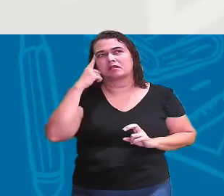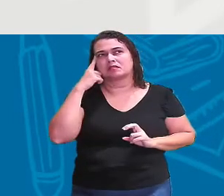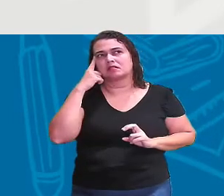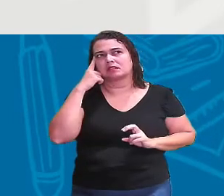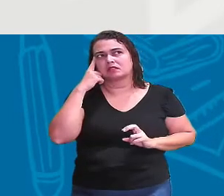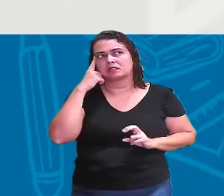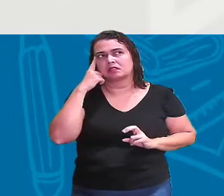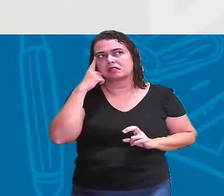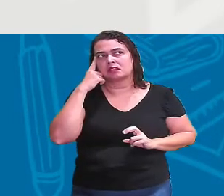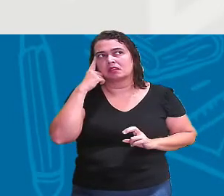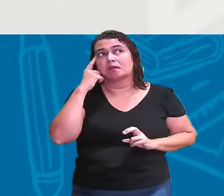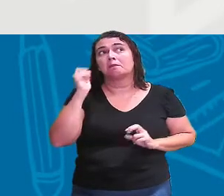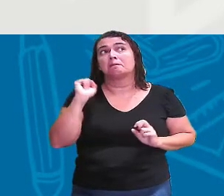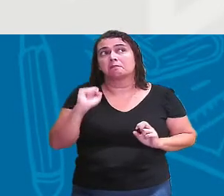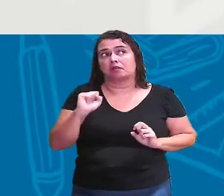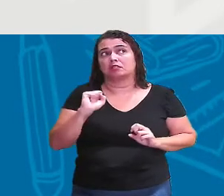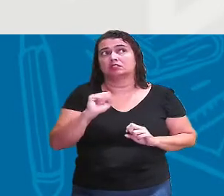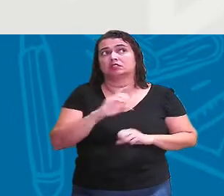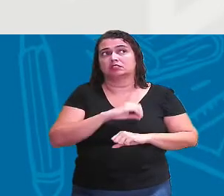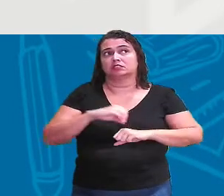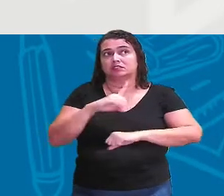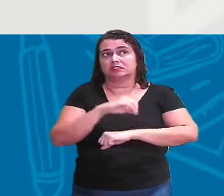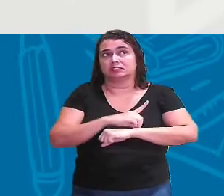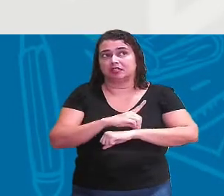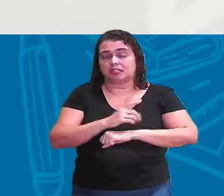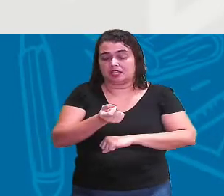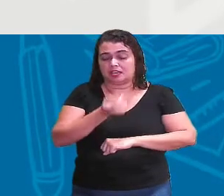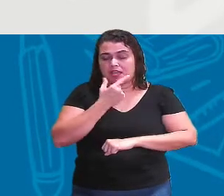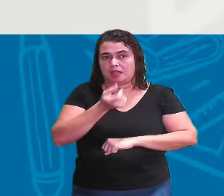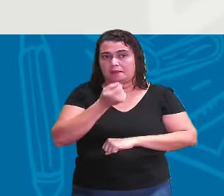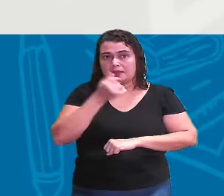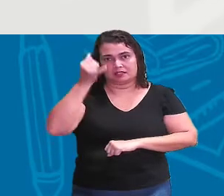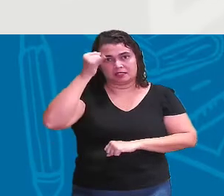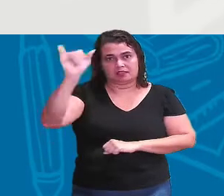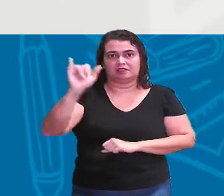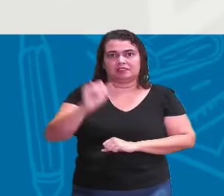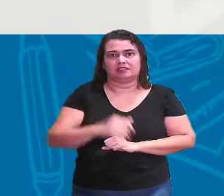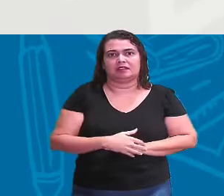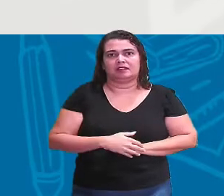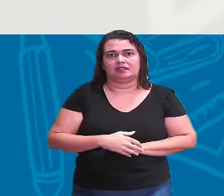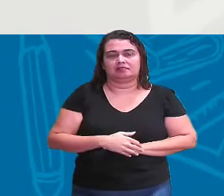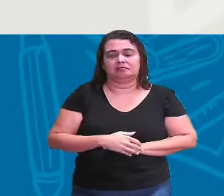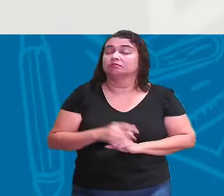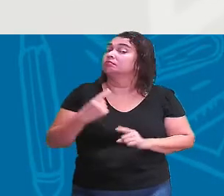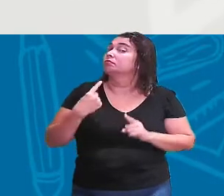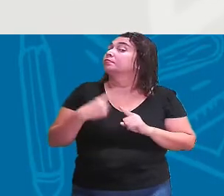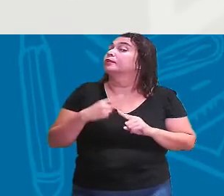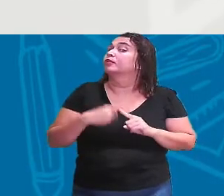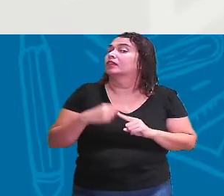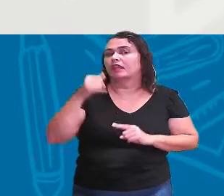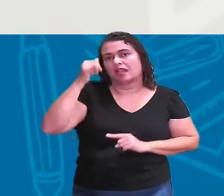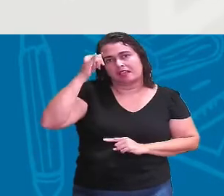medicamento é contraindicado. Diz bem rápido, né? Em caso de suspeita de dengue, e diz. Mas por que isso? Porque geralmente medicamentos que